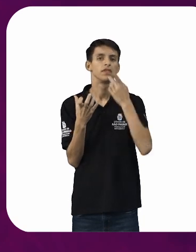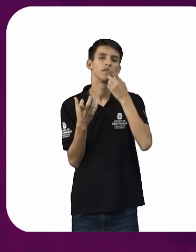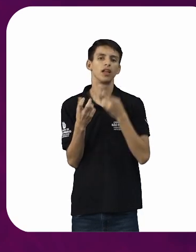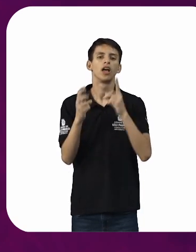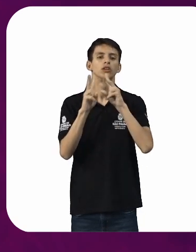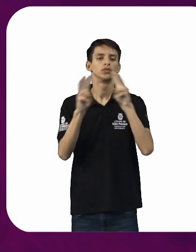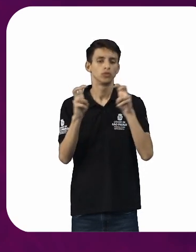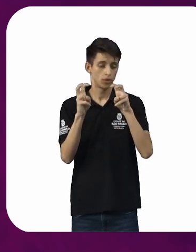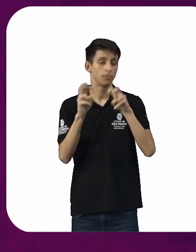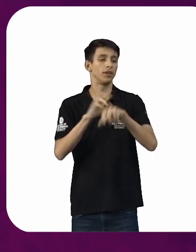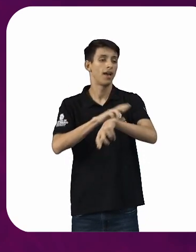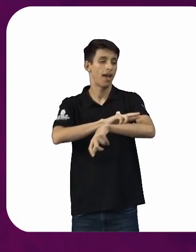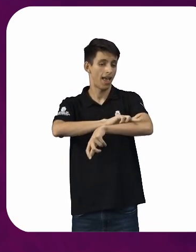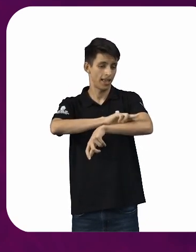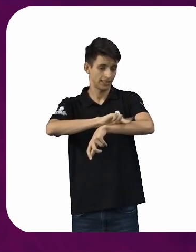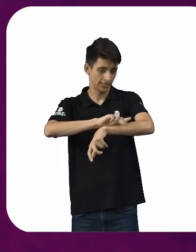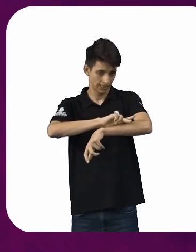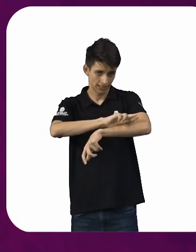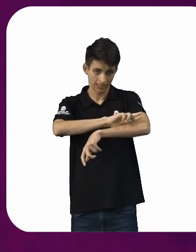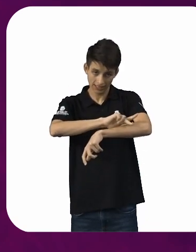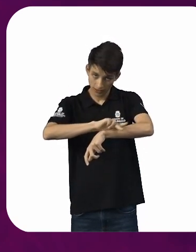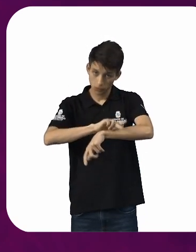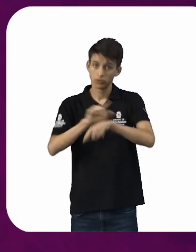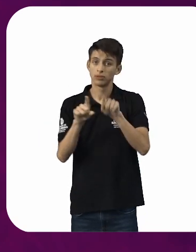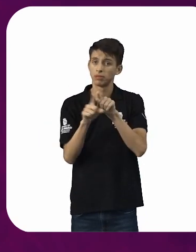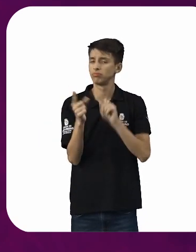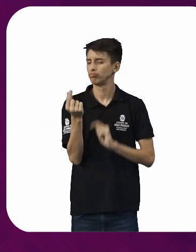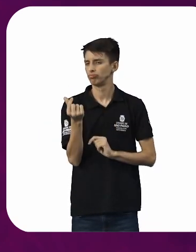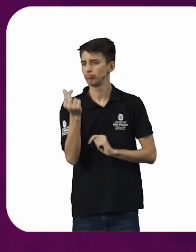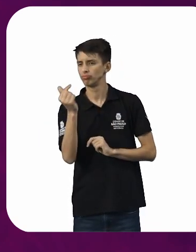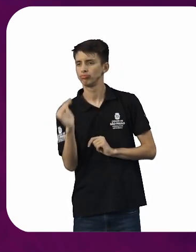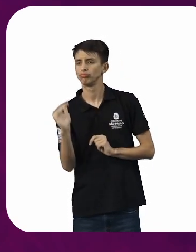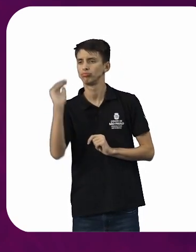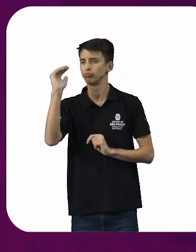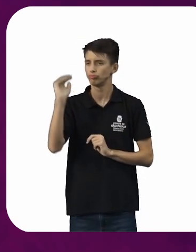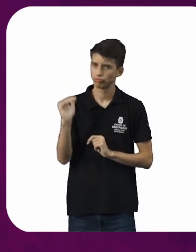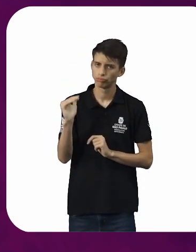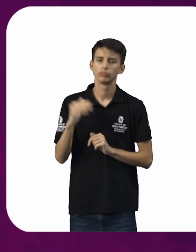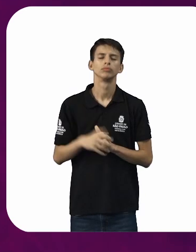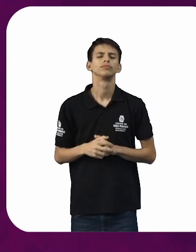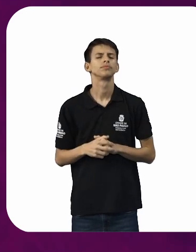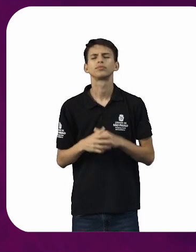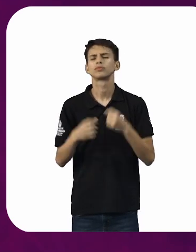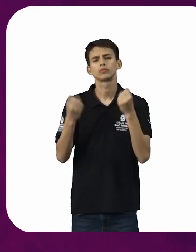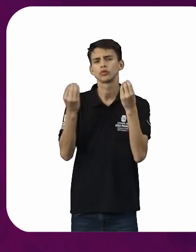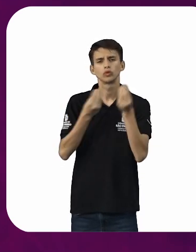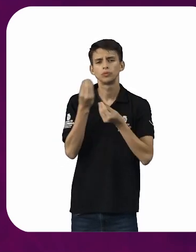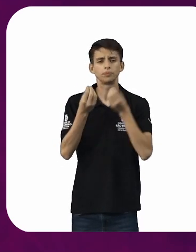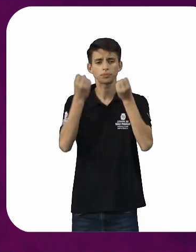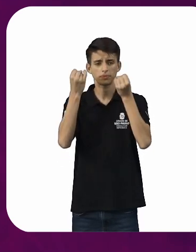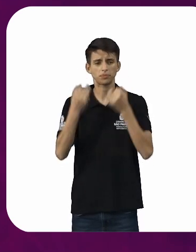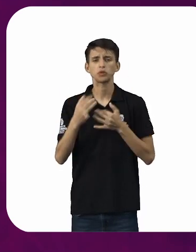e classe social com a doutora Rosana. Como podemos definir o que é discriminação?